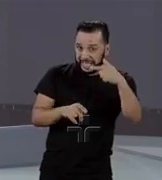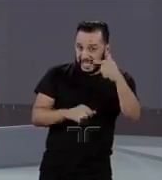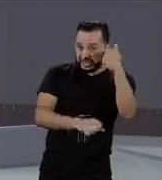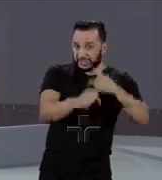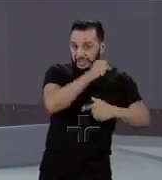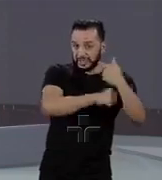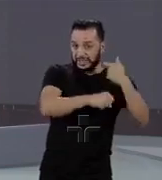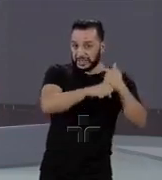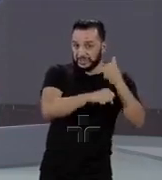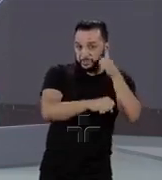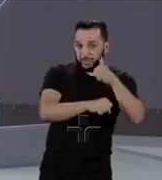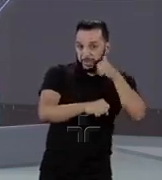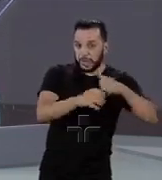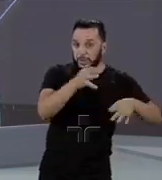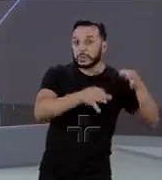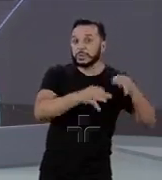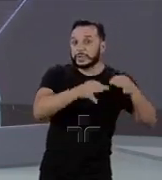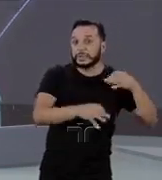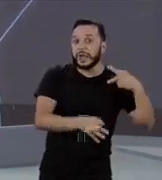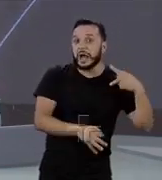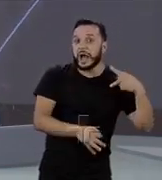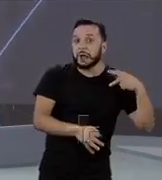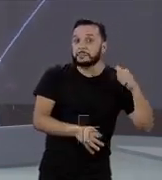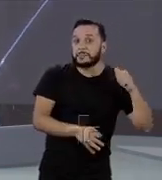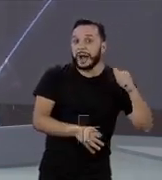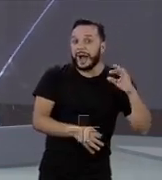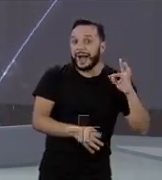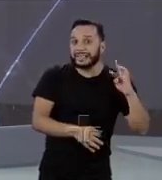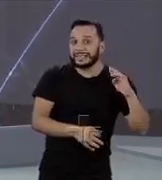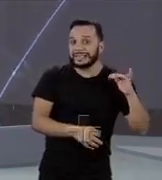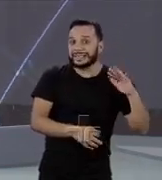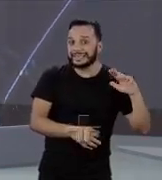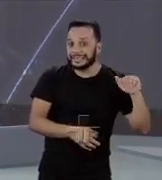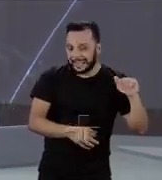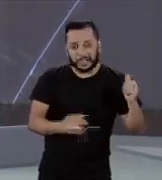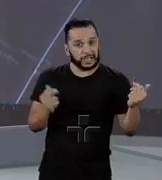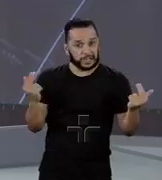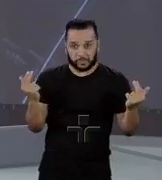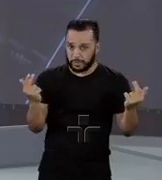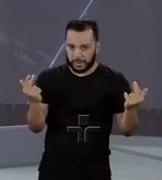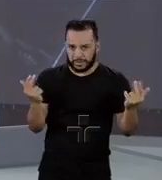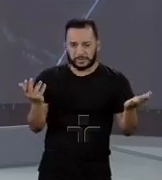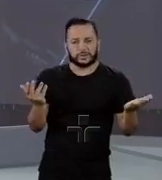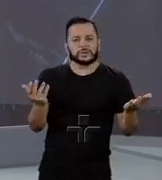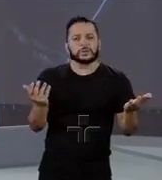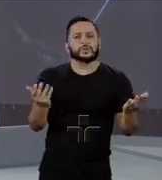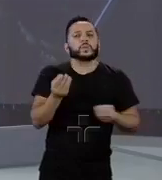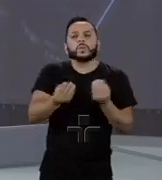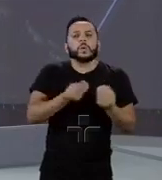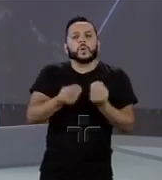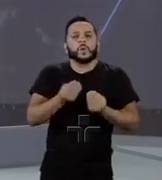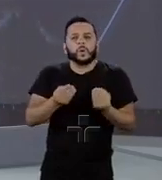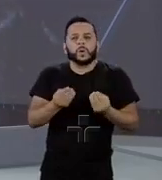Ministério Público vem chamando a atenção para isso. Mas o que mudou de fato de lá para cá para que esses crimes fossem evitados?